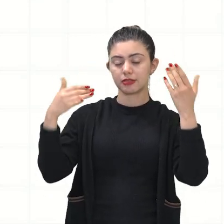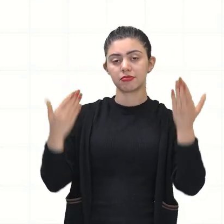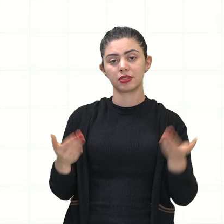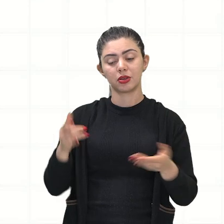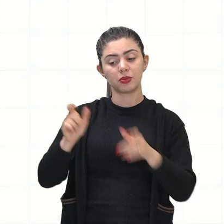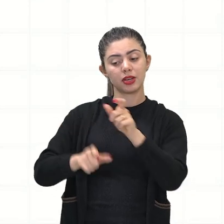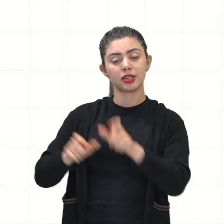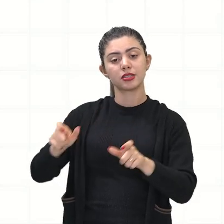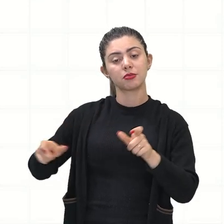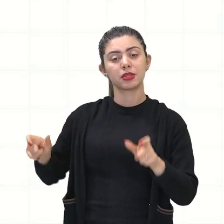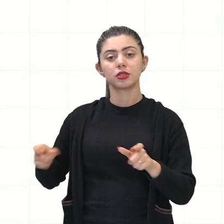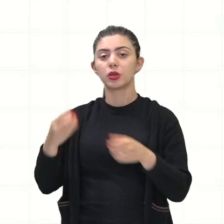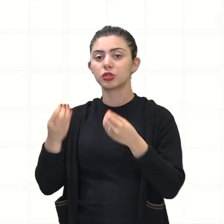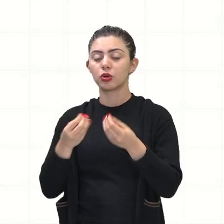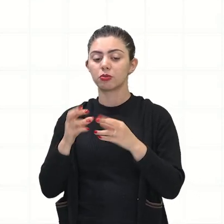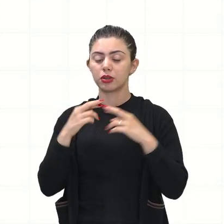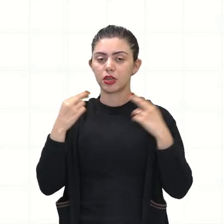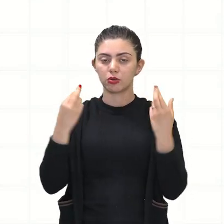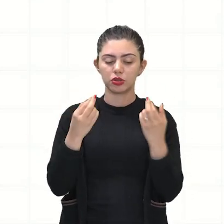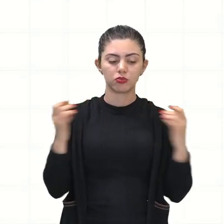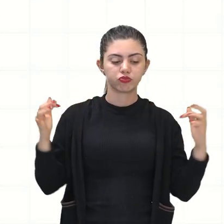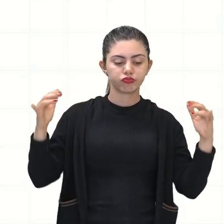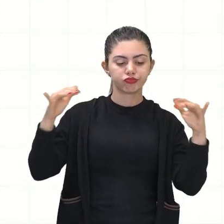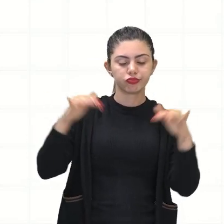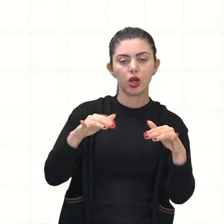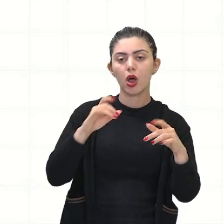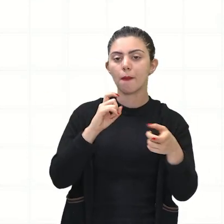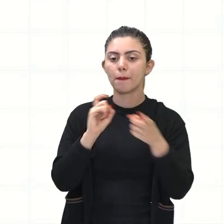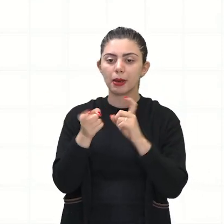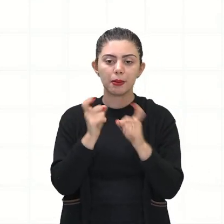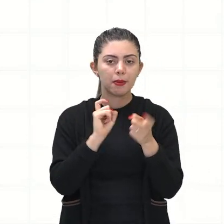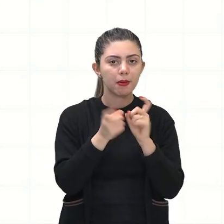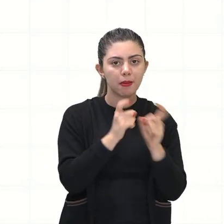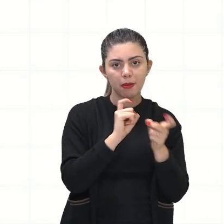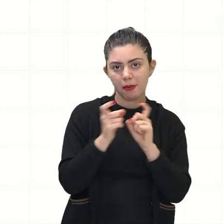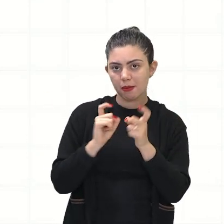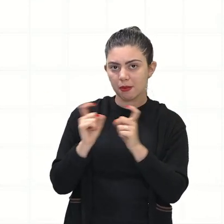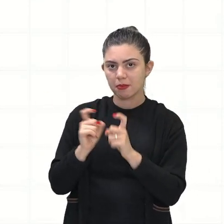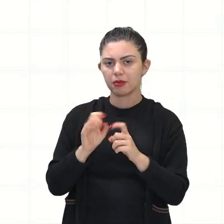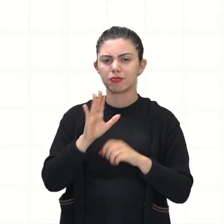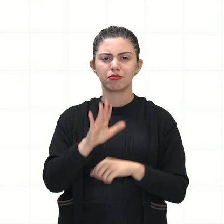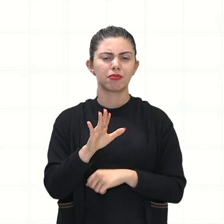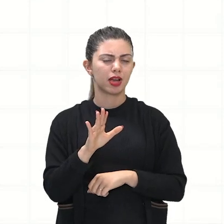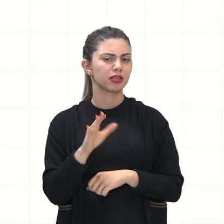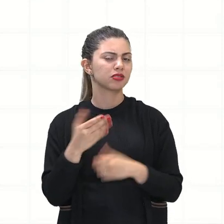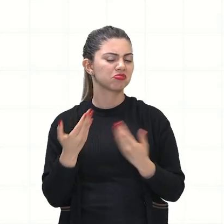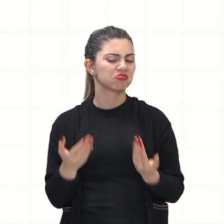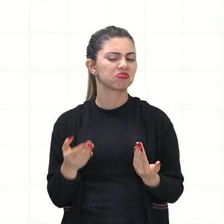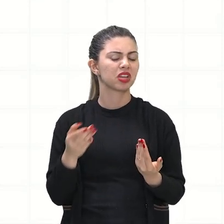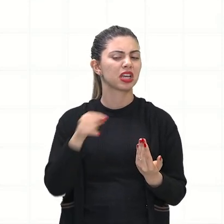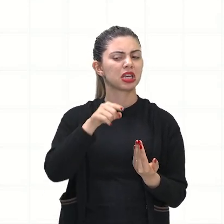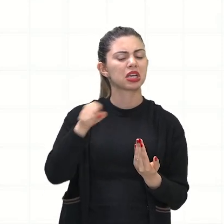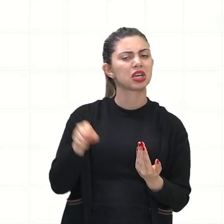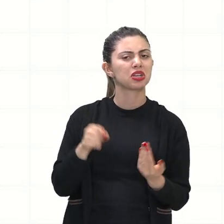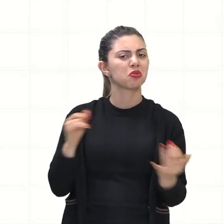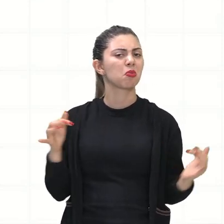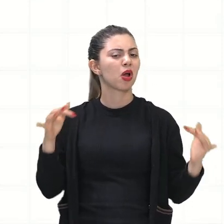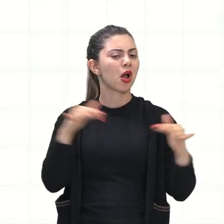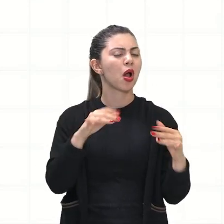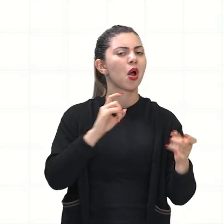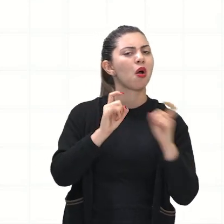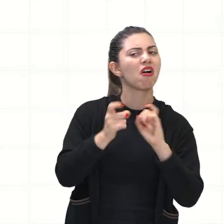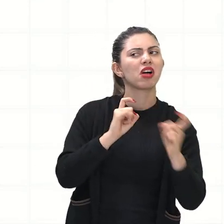as pessoas se reuniam para conversar. Mas o que as pessoas se reuniam